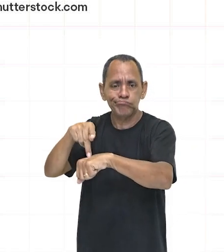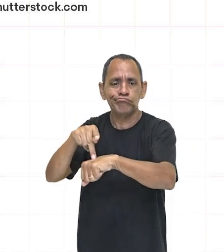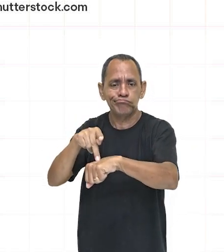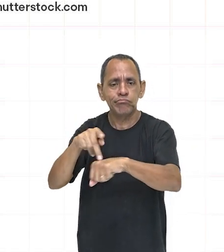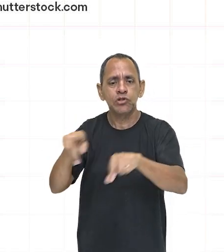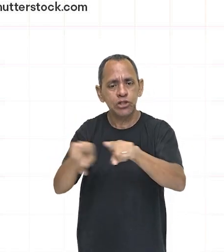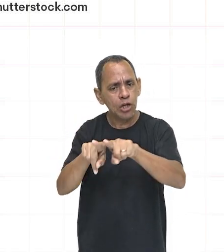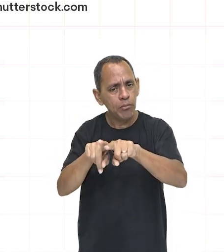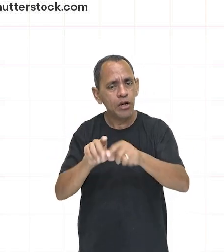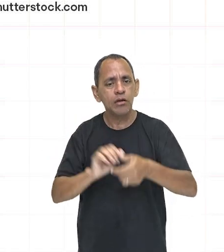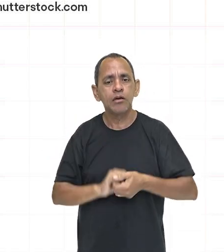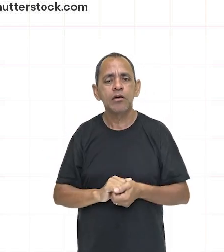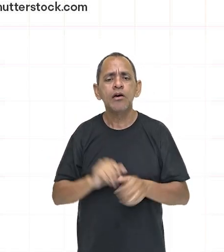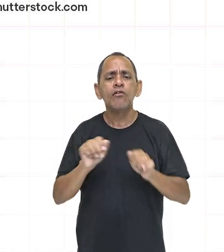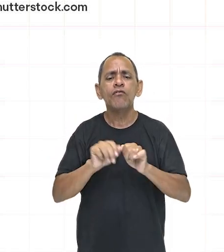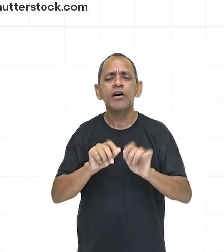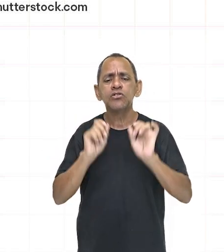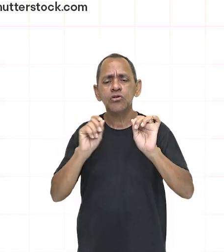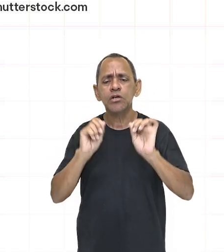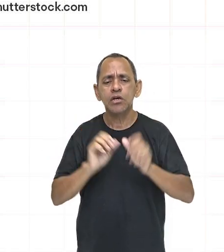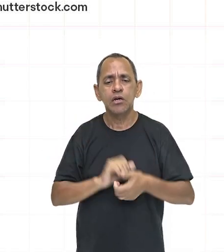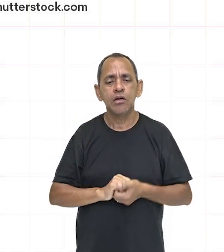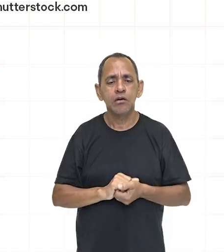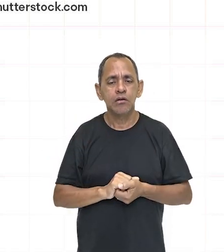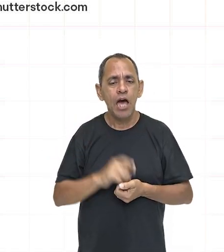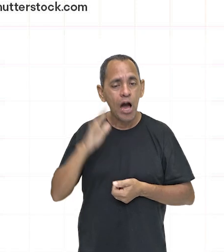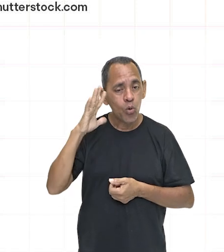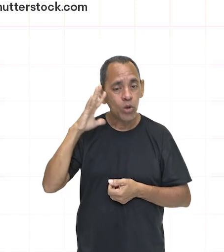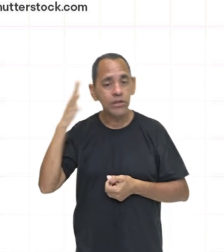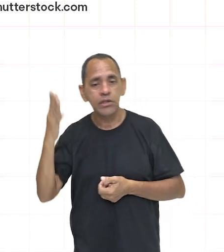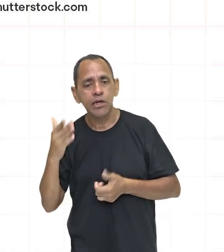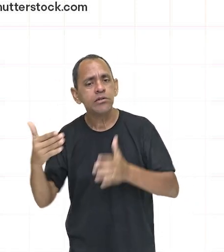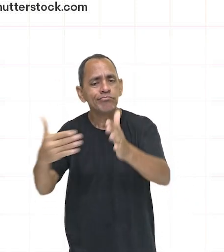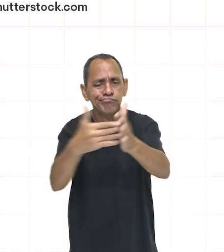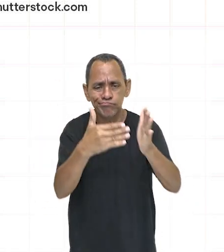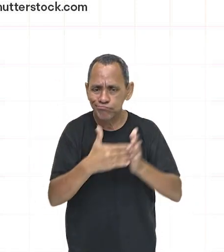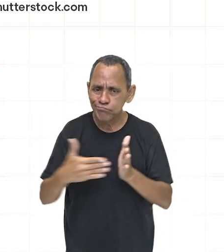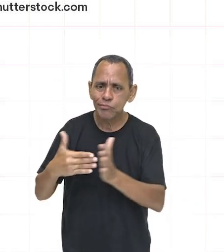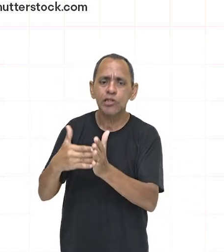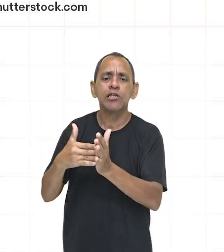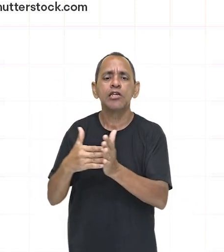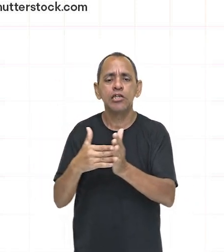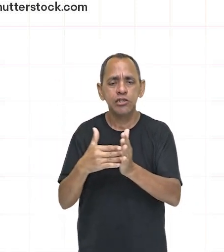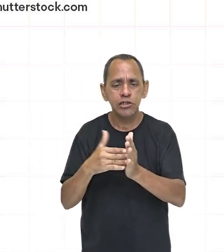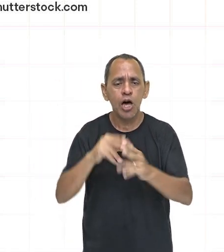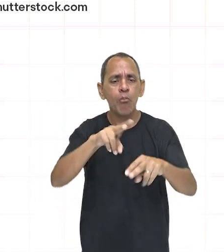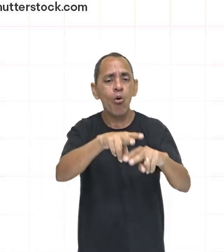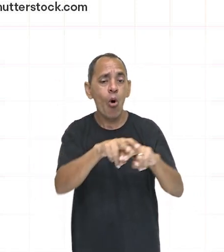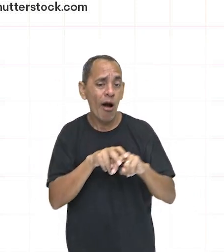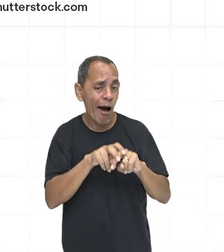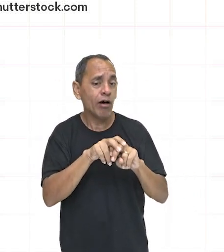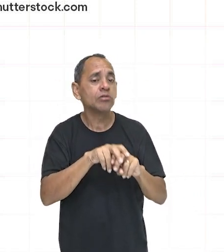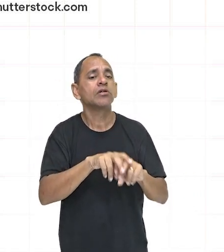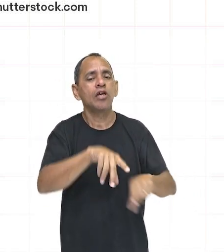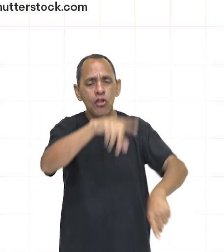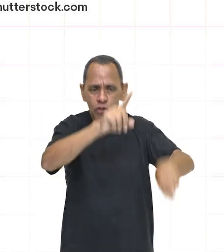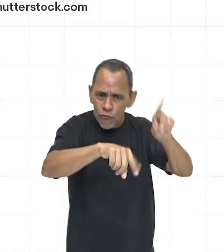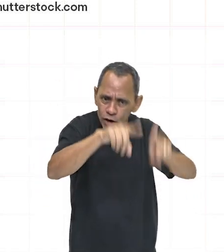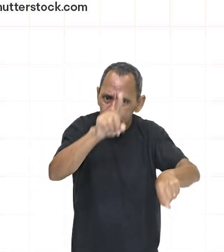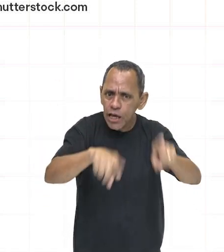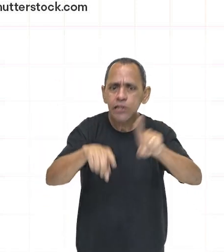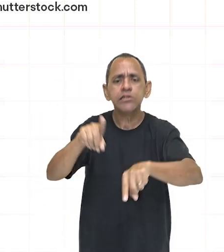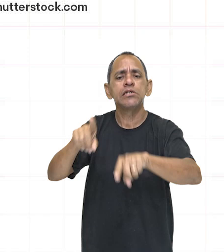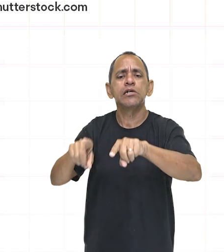que ocorra interferências ou não, né, através dessas diferentes moedas e também a taxa de